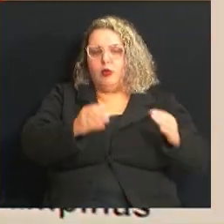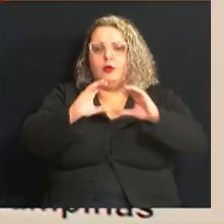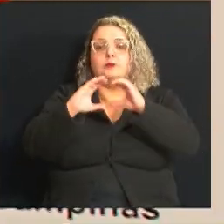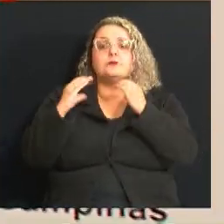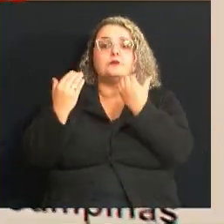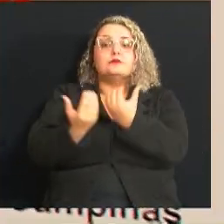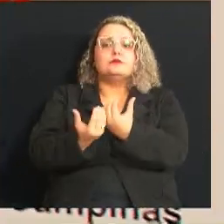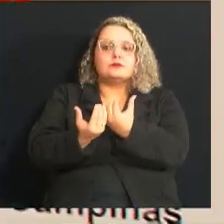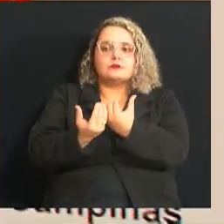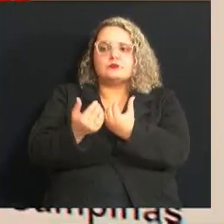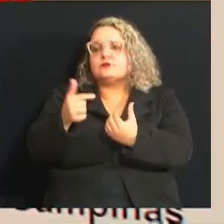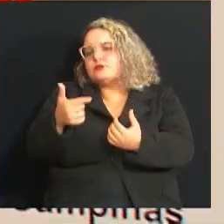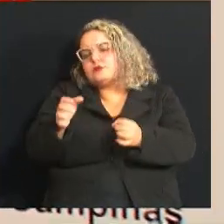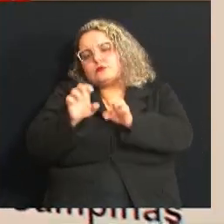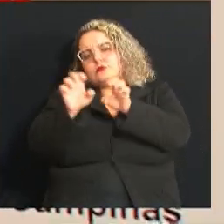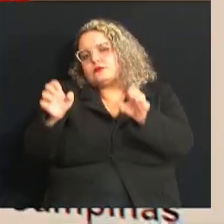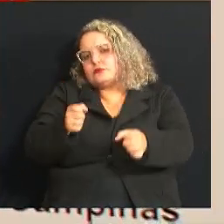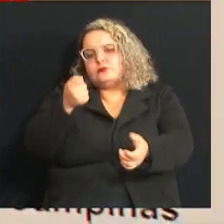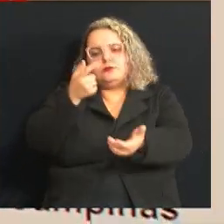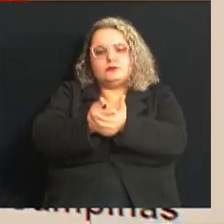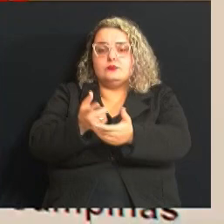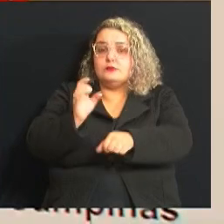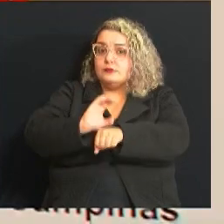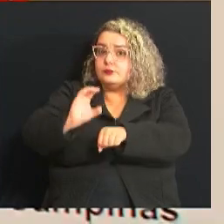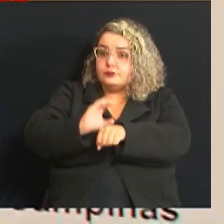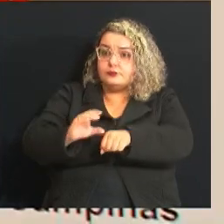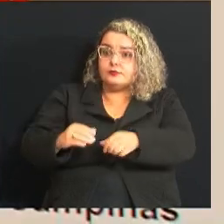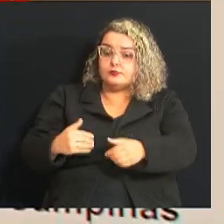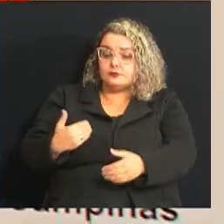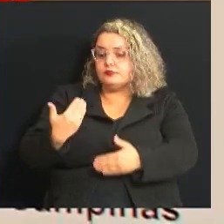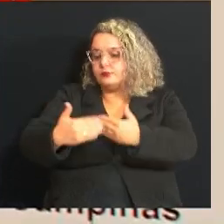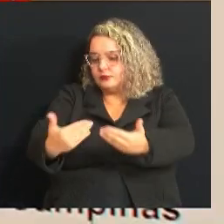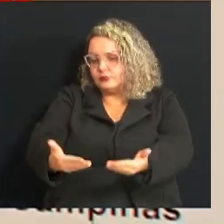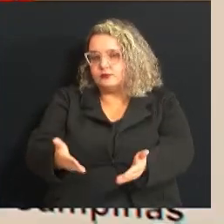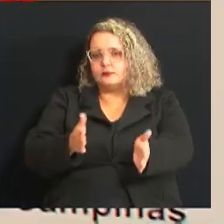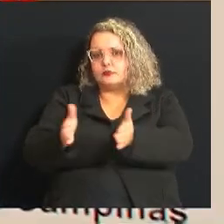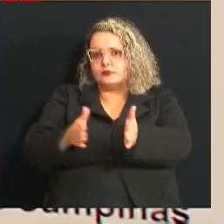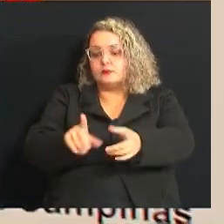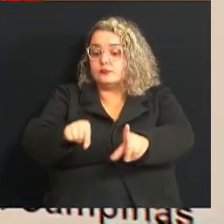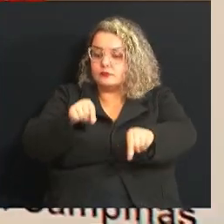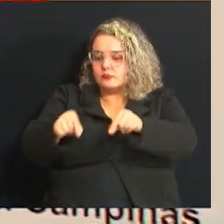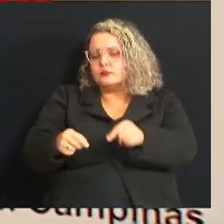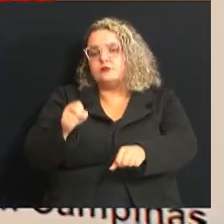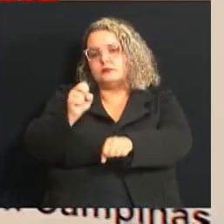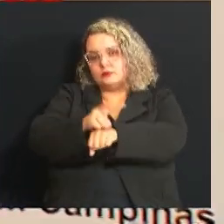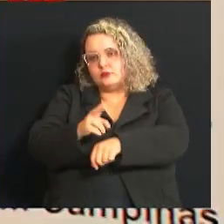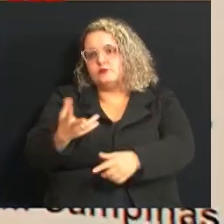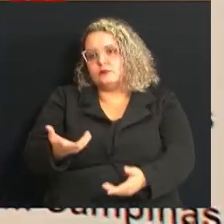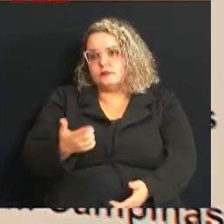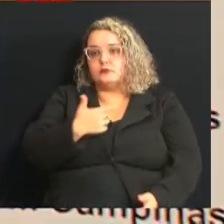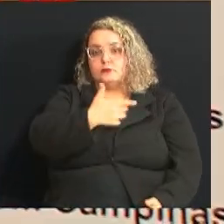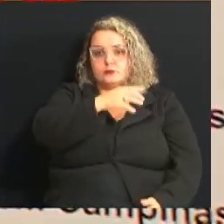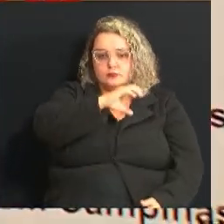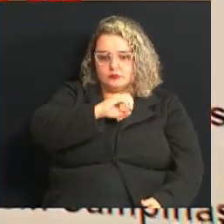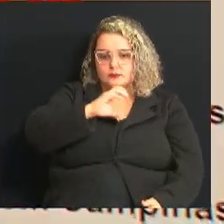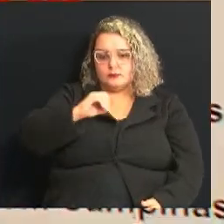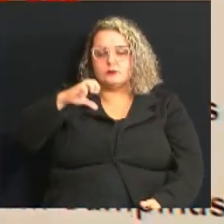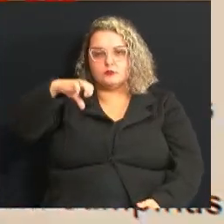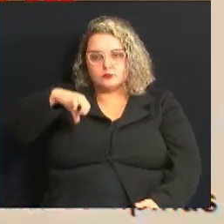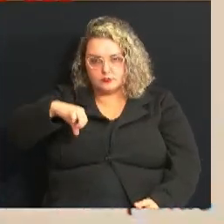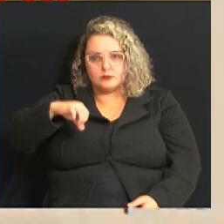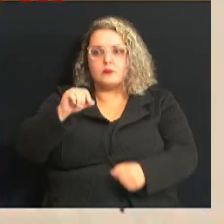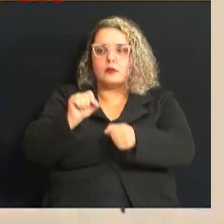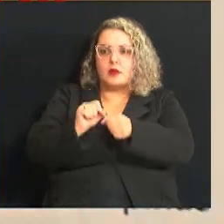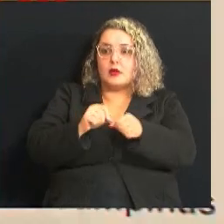essa estrutura de pagar um curso para ir para processos seletivos e tudo mais, né? Então, desde 2009, a gente faz esse